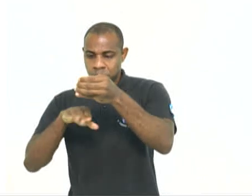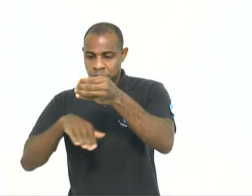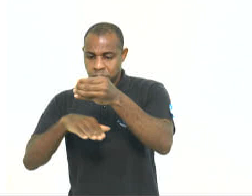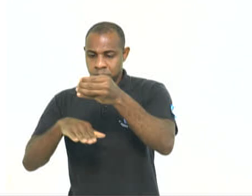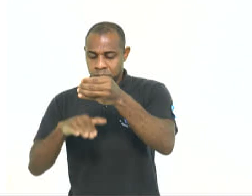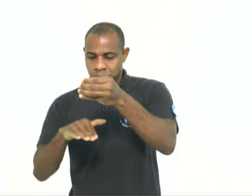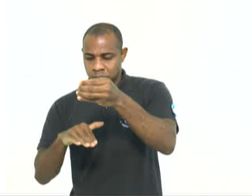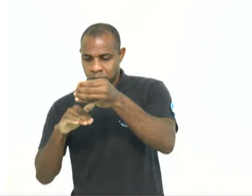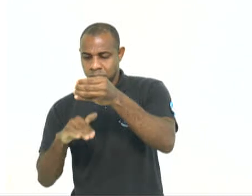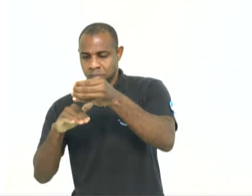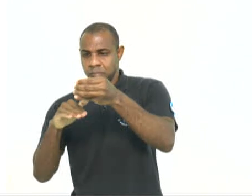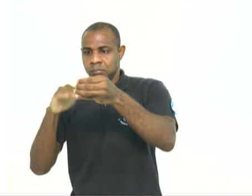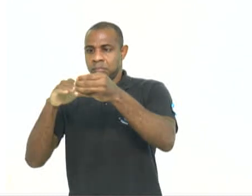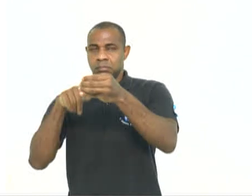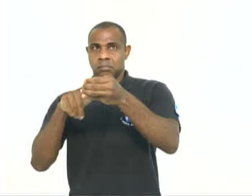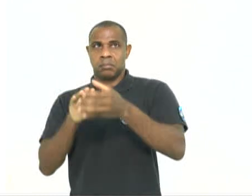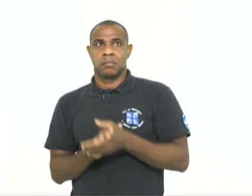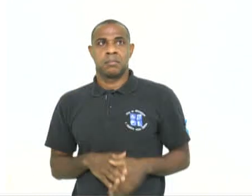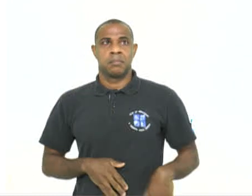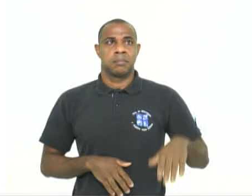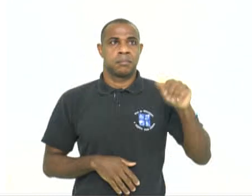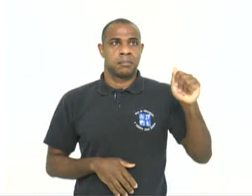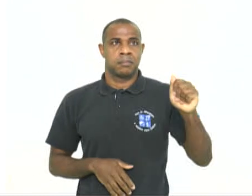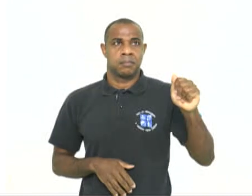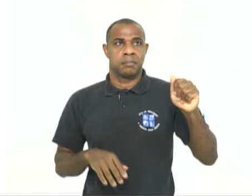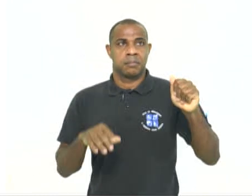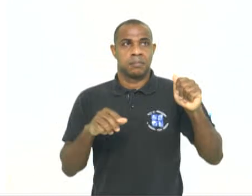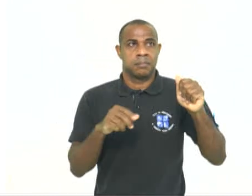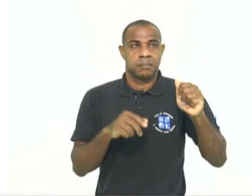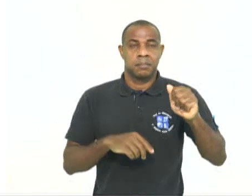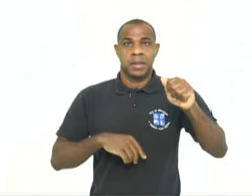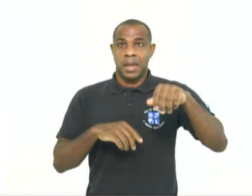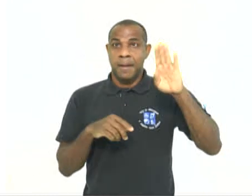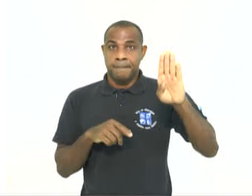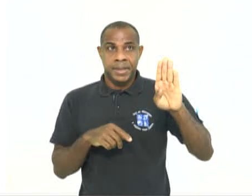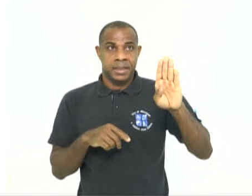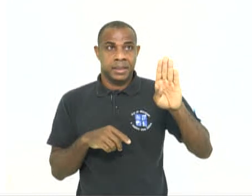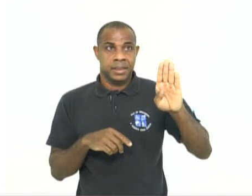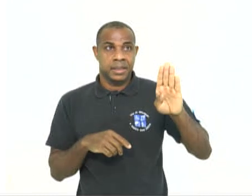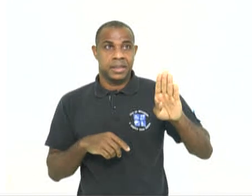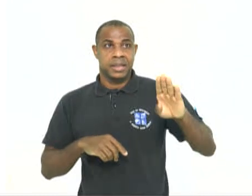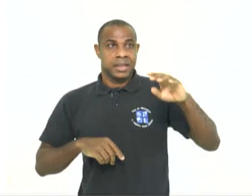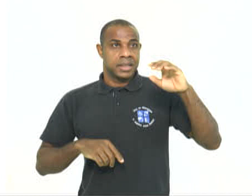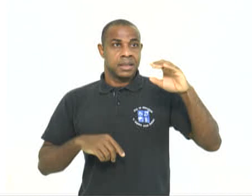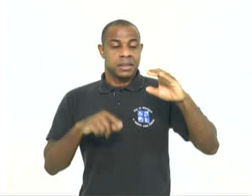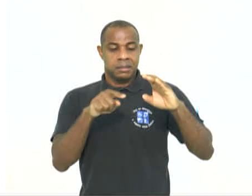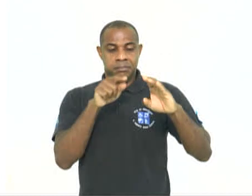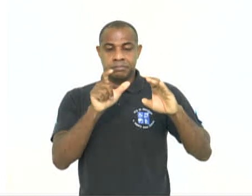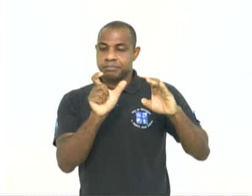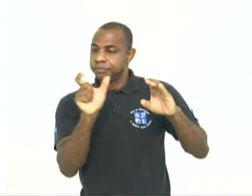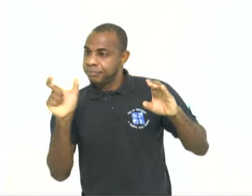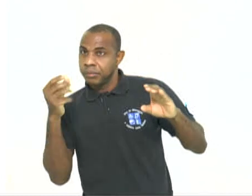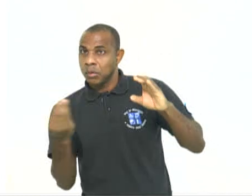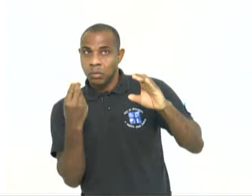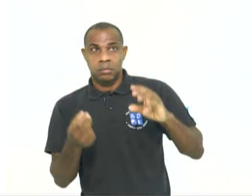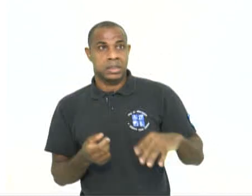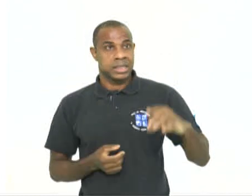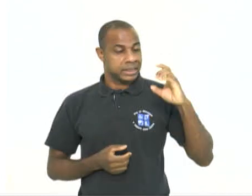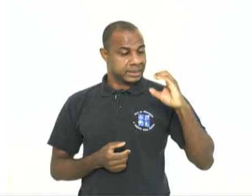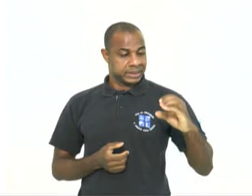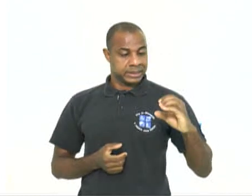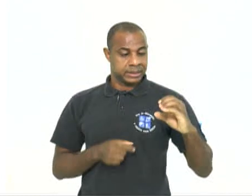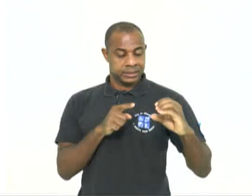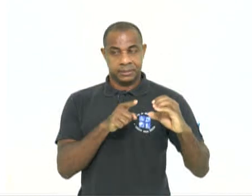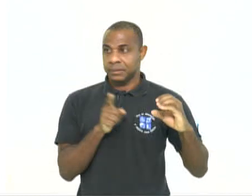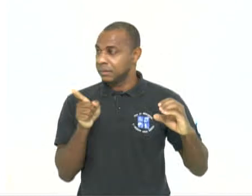para cima. Letra A, hemácias, leucócitos e plasma. Letra B, leucócitos, hemácias e plasma. Letra